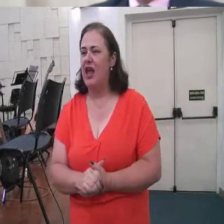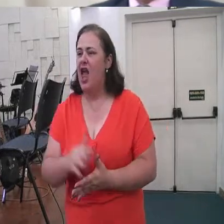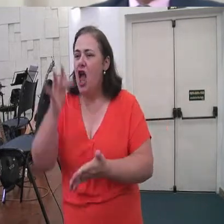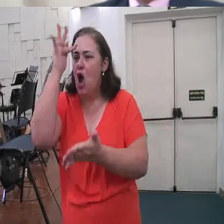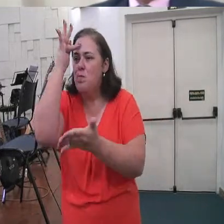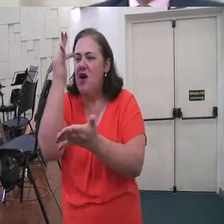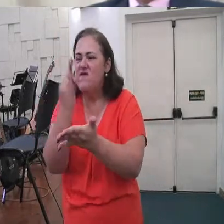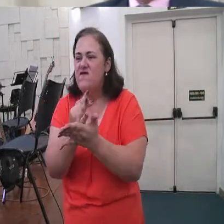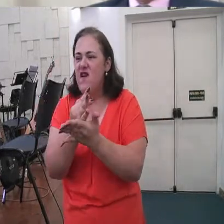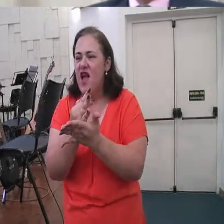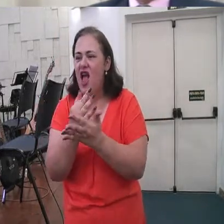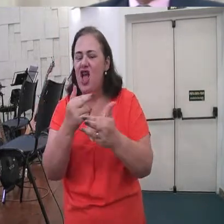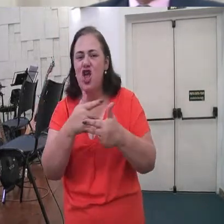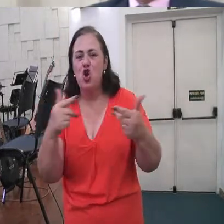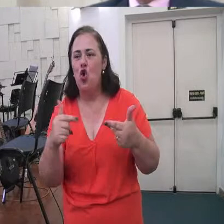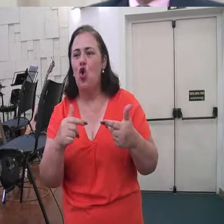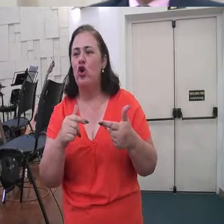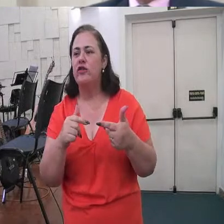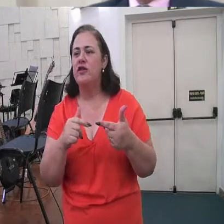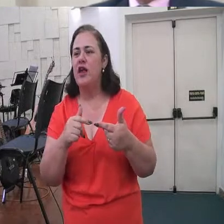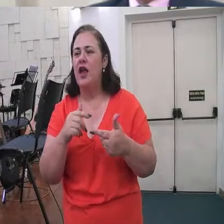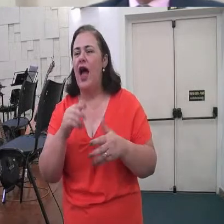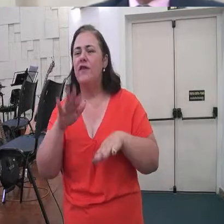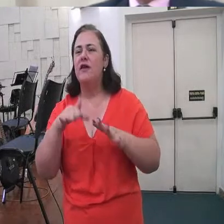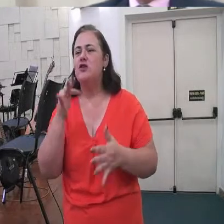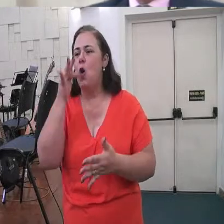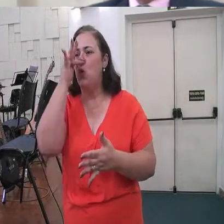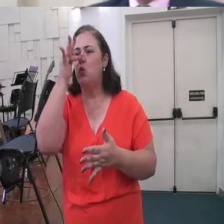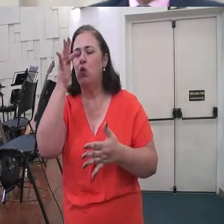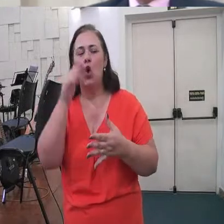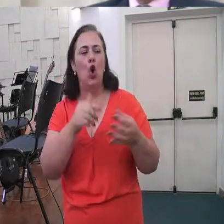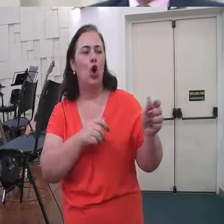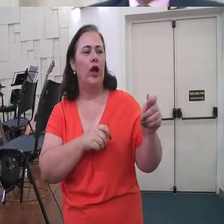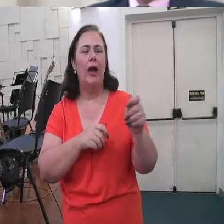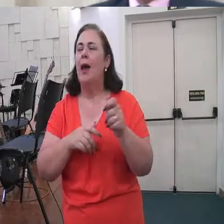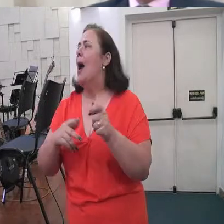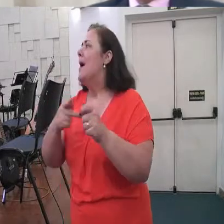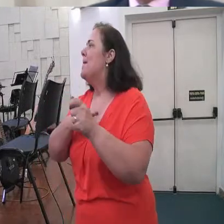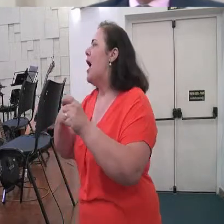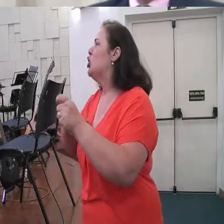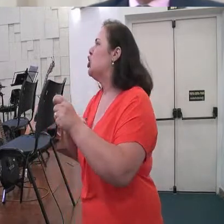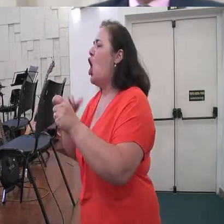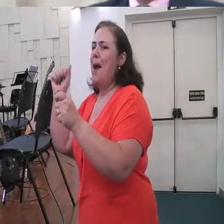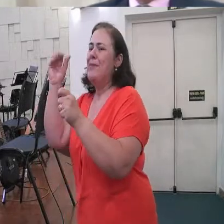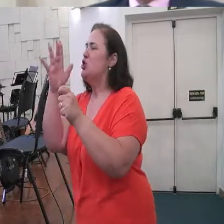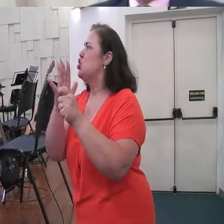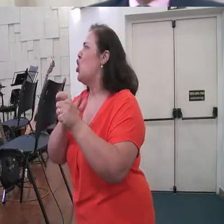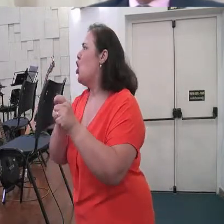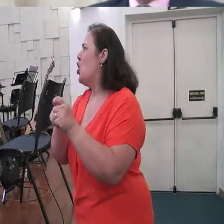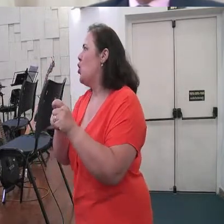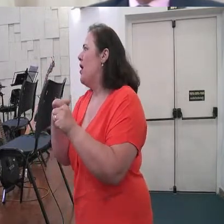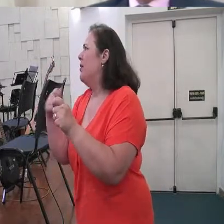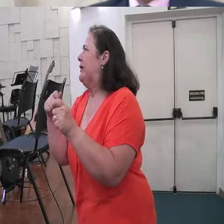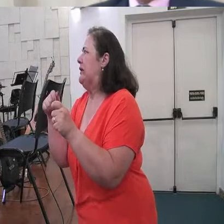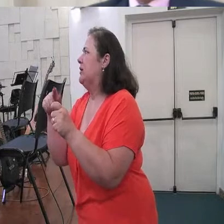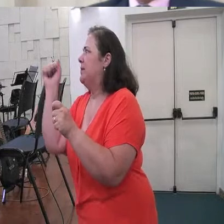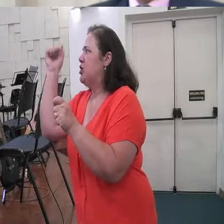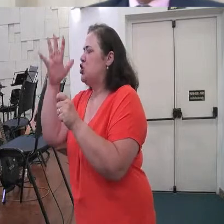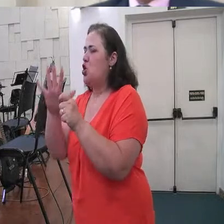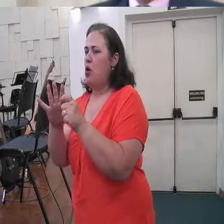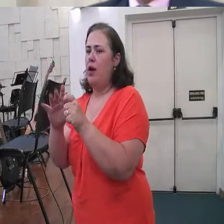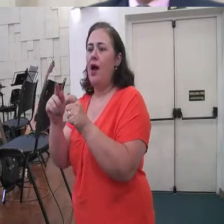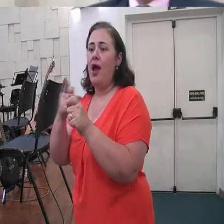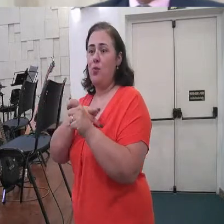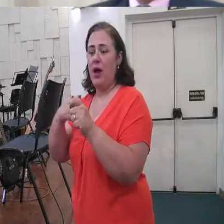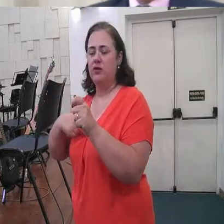amuletos, das rosas ungidas. Uma vez eu fui visitar uma família, e quando eu